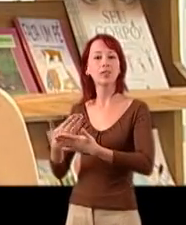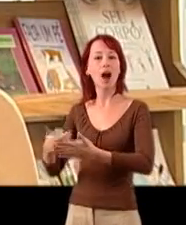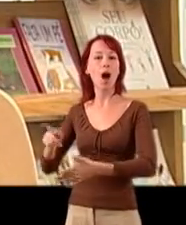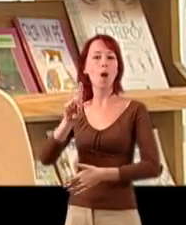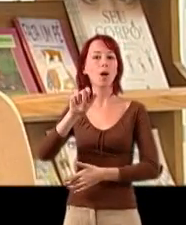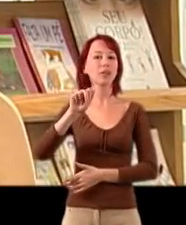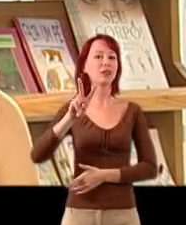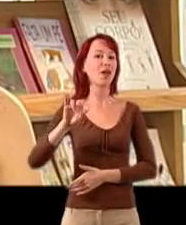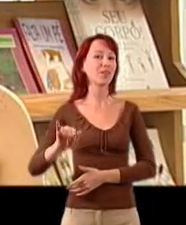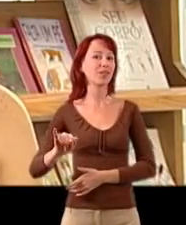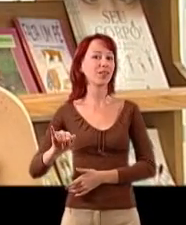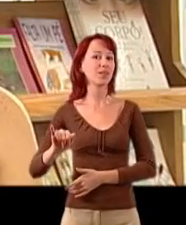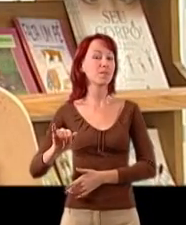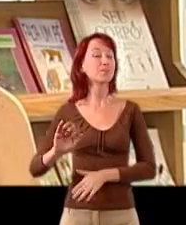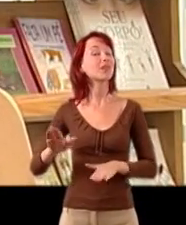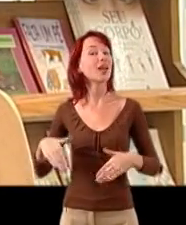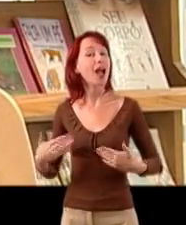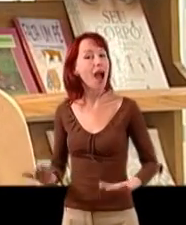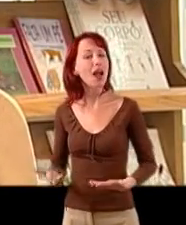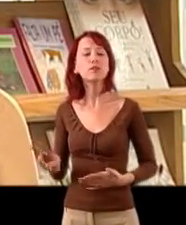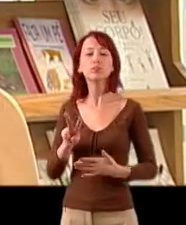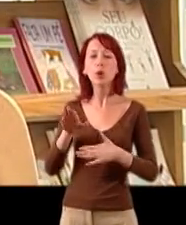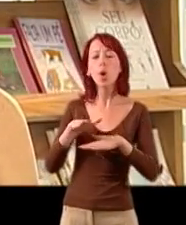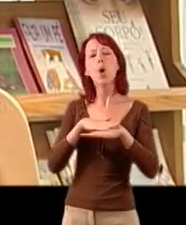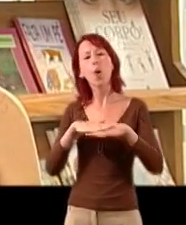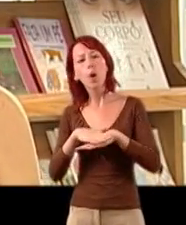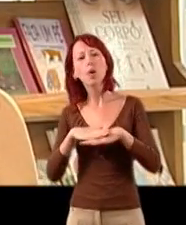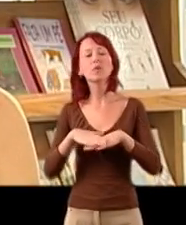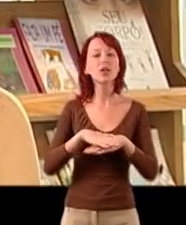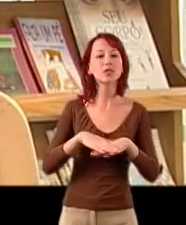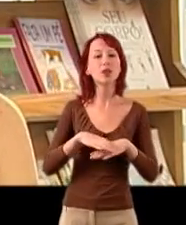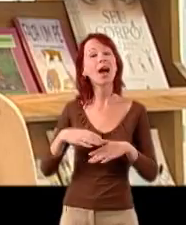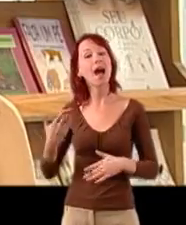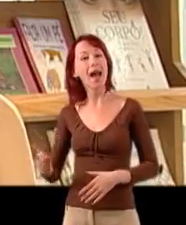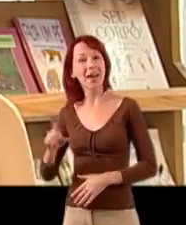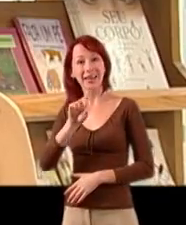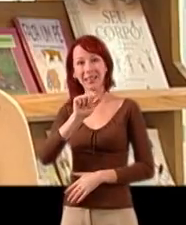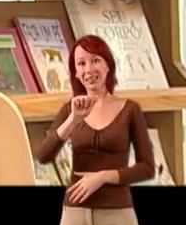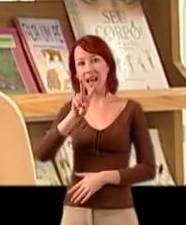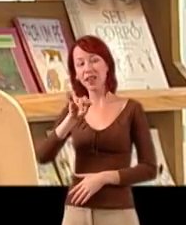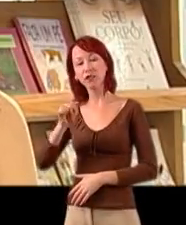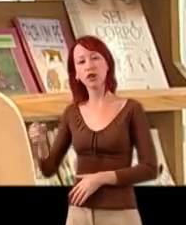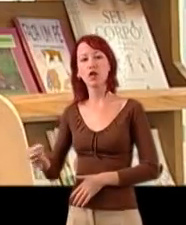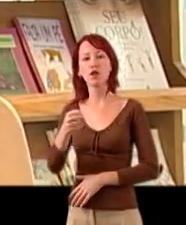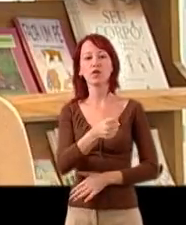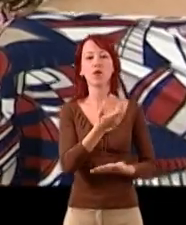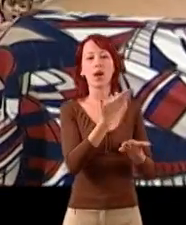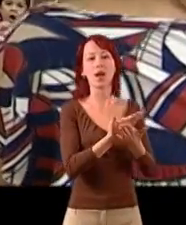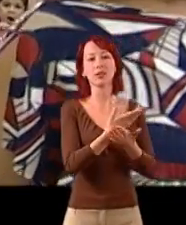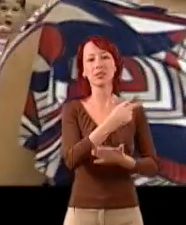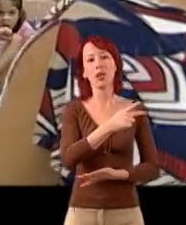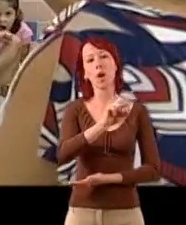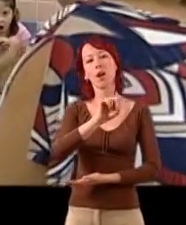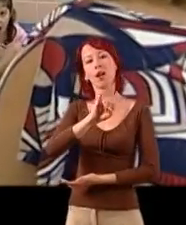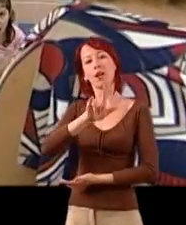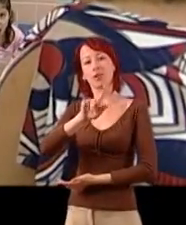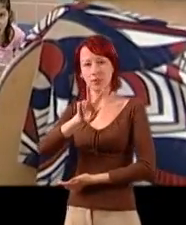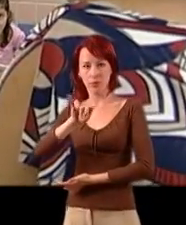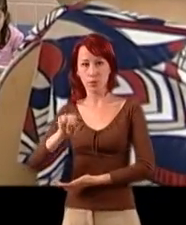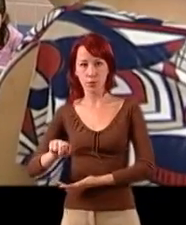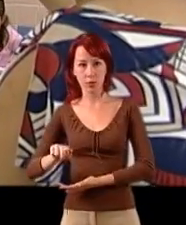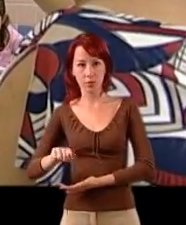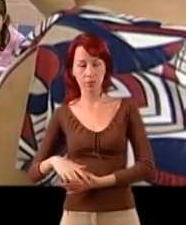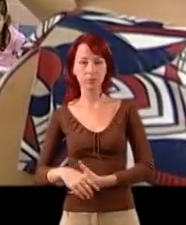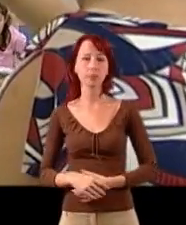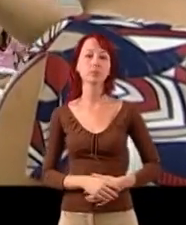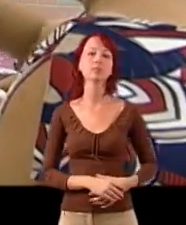com ele, né? E aí conversamos e então o Davi foi para a sala dela e eu acho que aí foi o grande ganho. Então vamos!